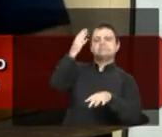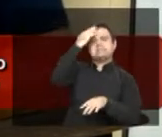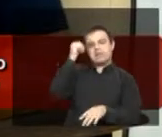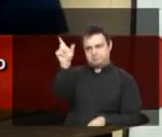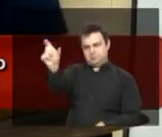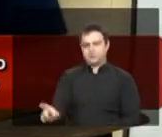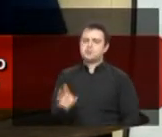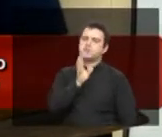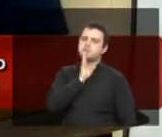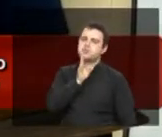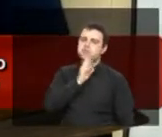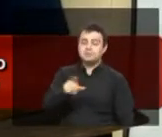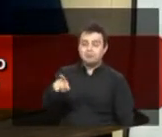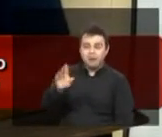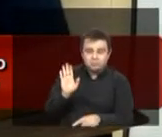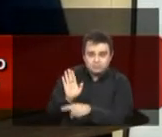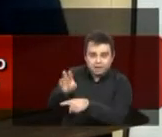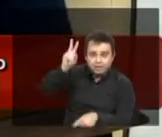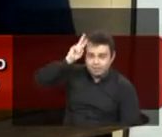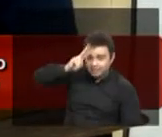dele. Senhor secretário, o senhor